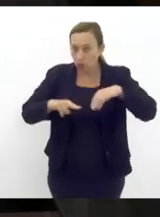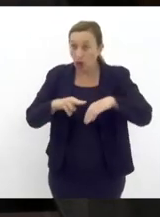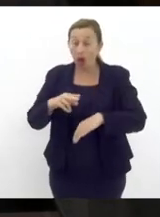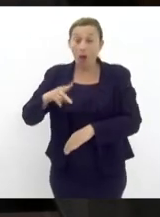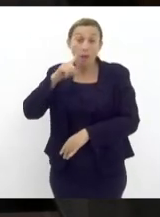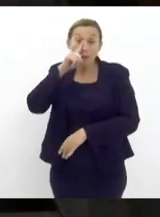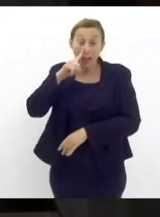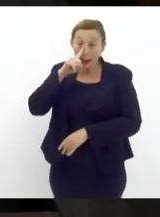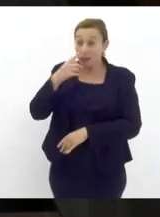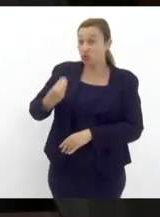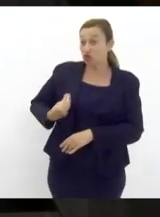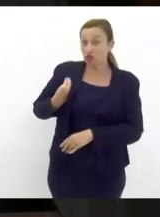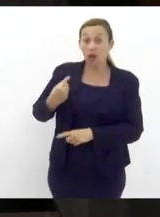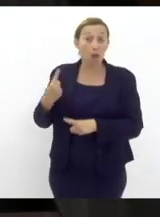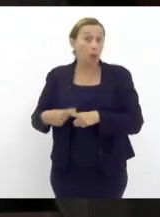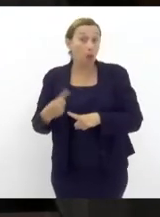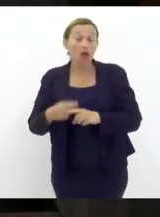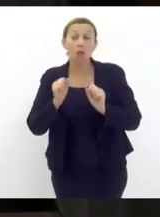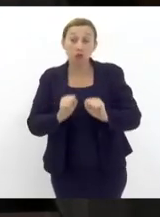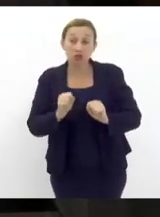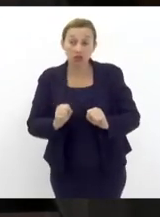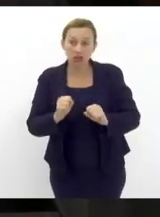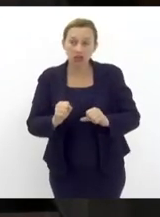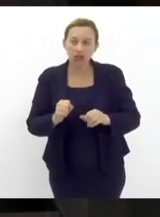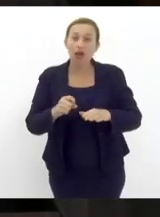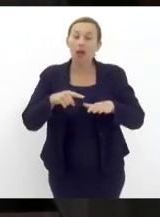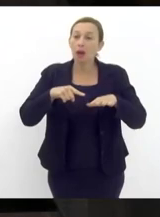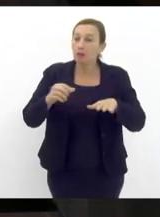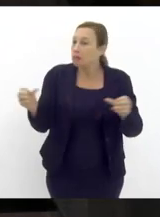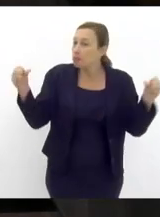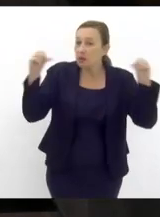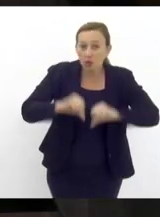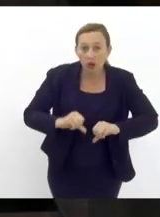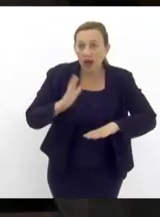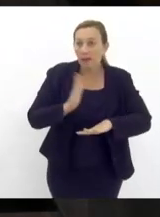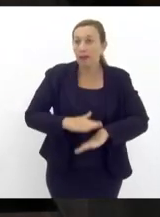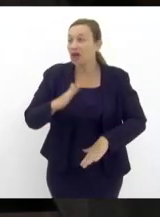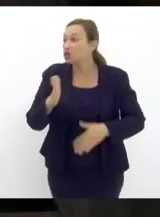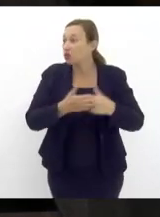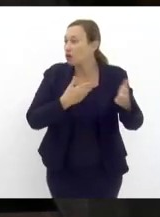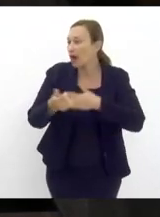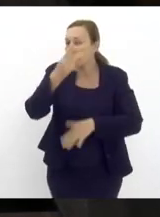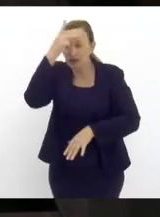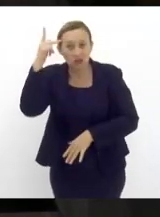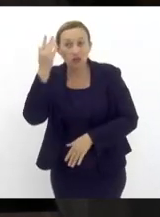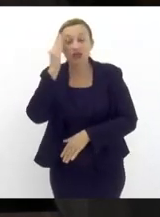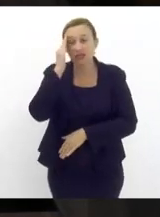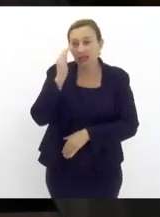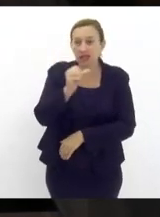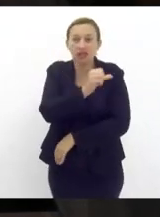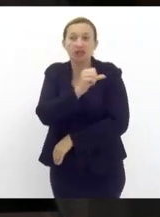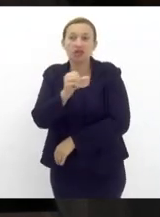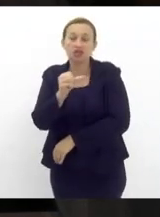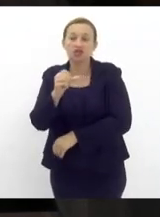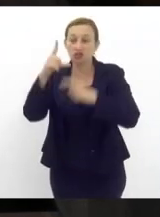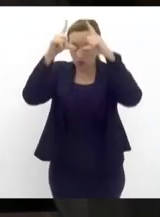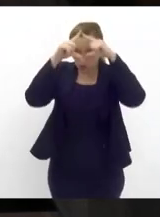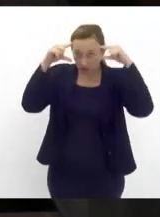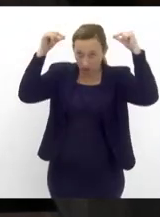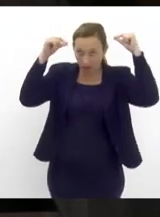risco de vida porque poderia perfurar a bexiga e aí qualquer um que entende um pouco de enfermagem ou de medicina